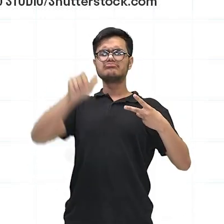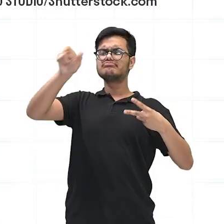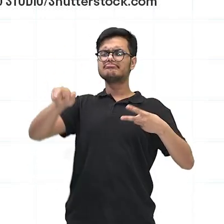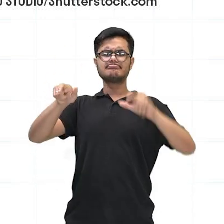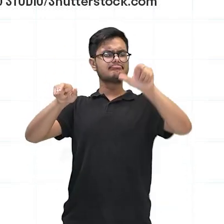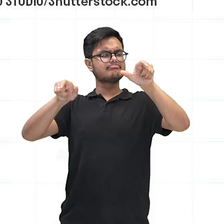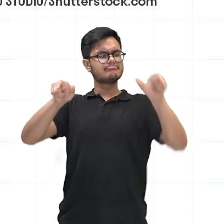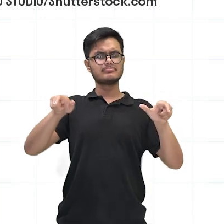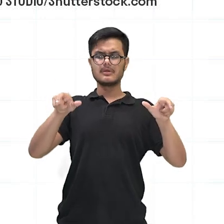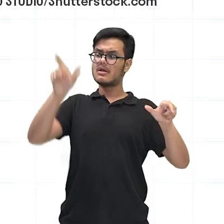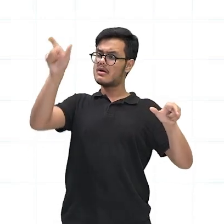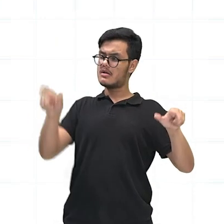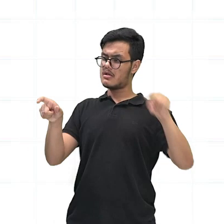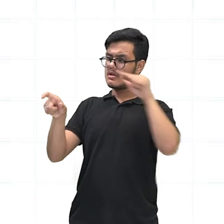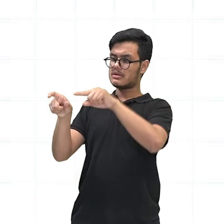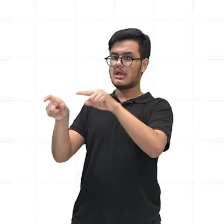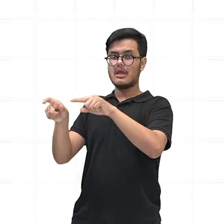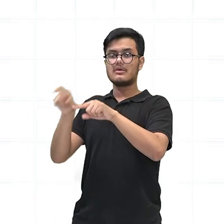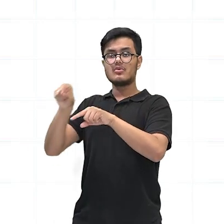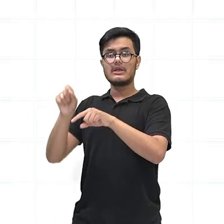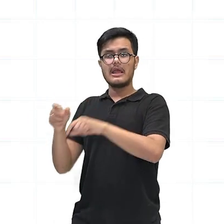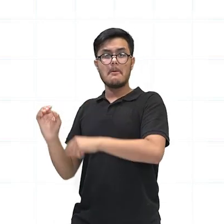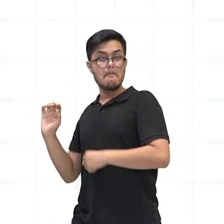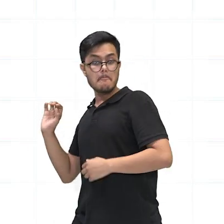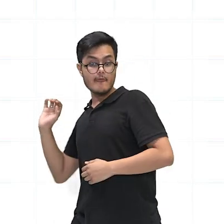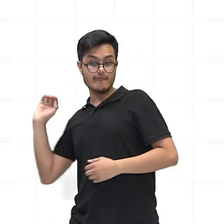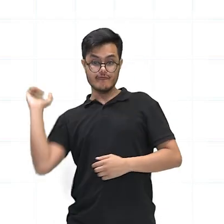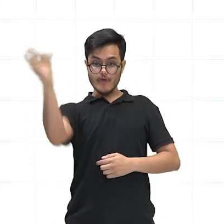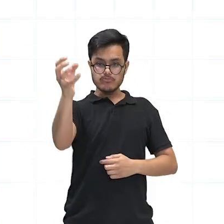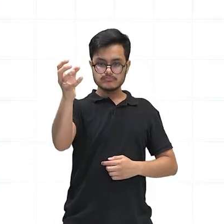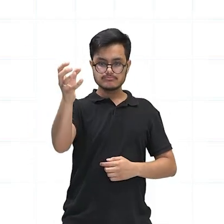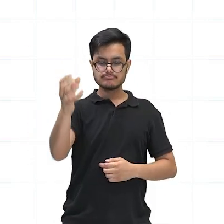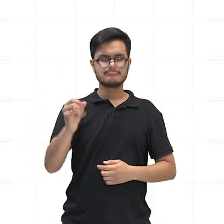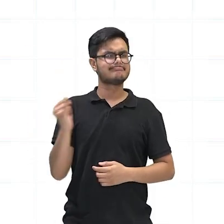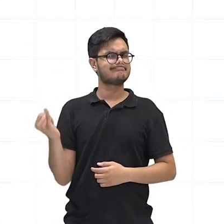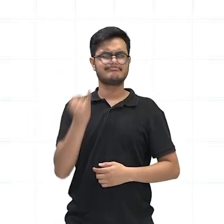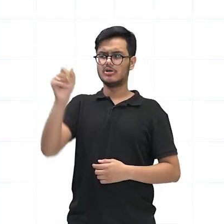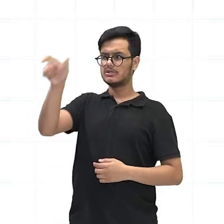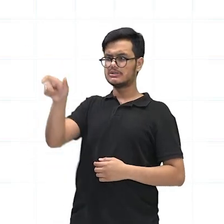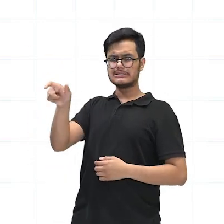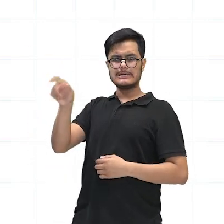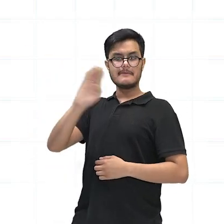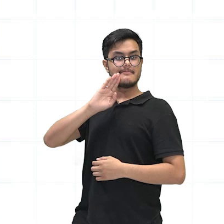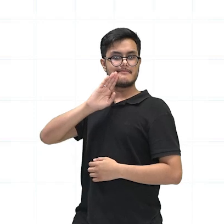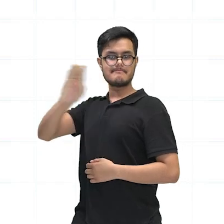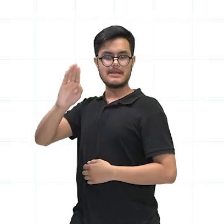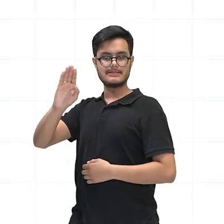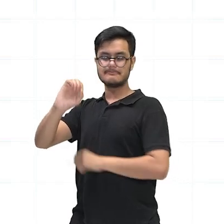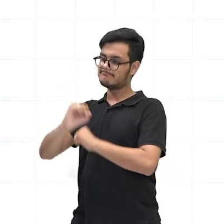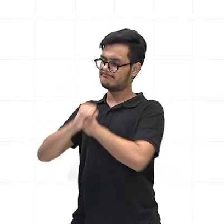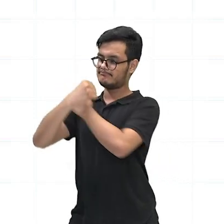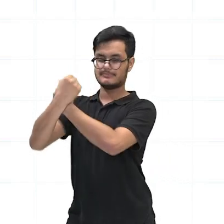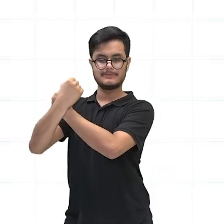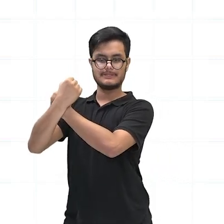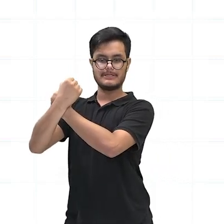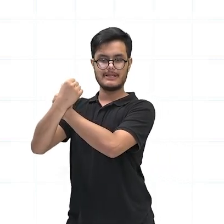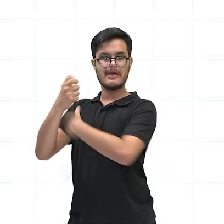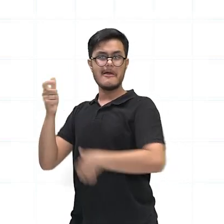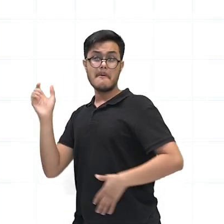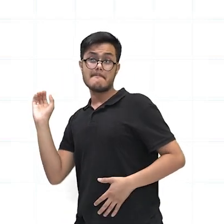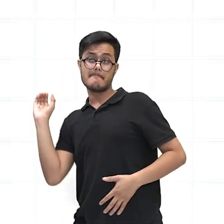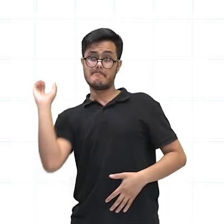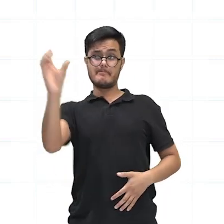Nós temos o arremessador, que é o principal jogador defensivo, ficando